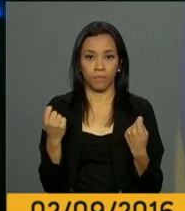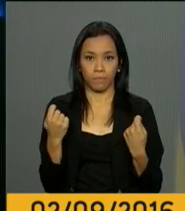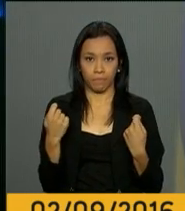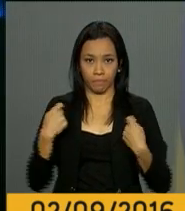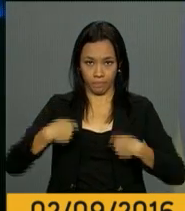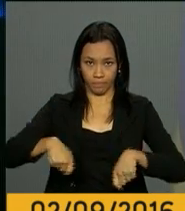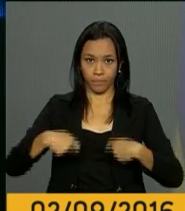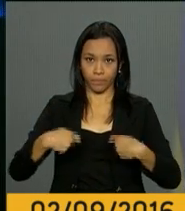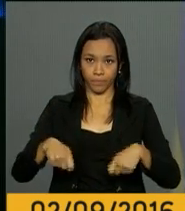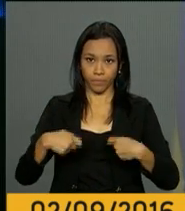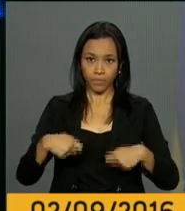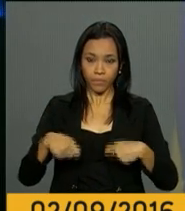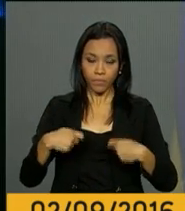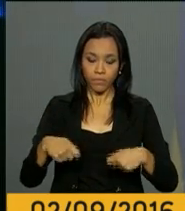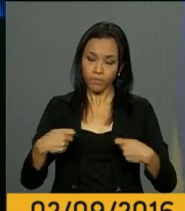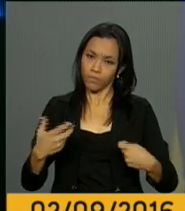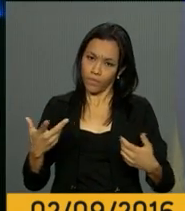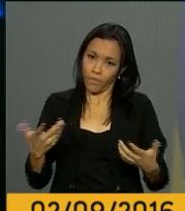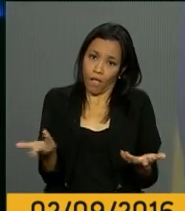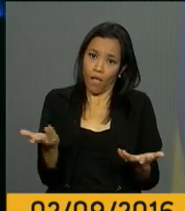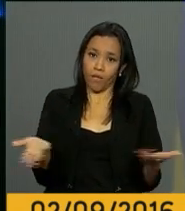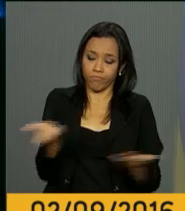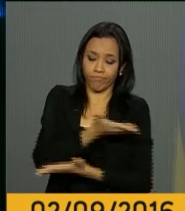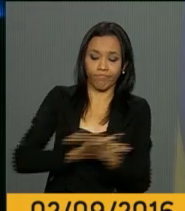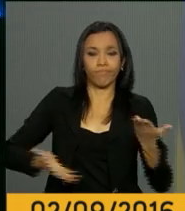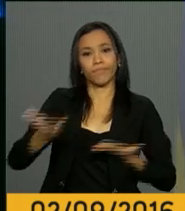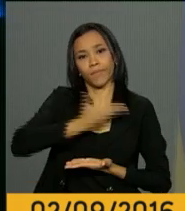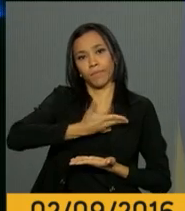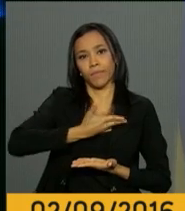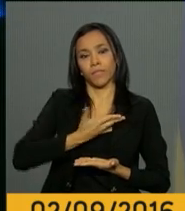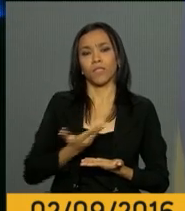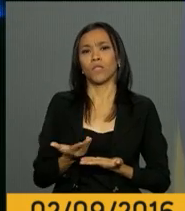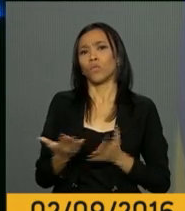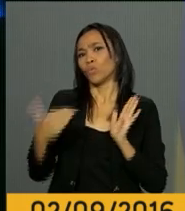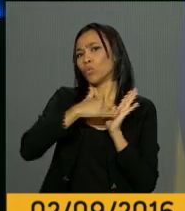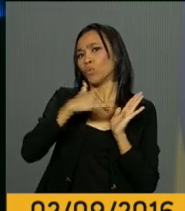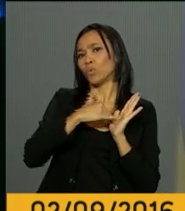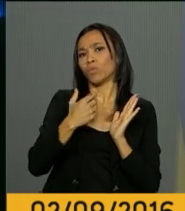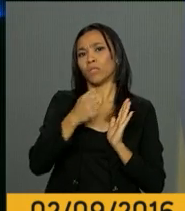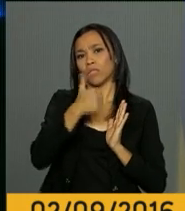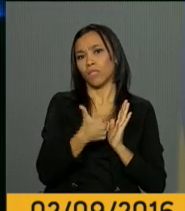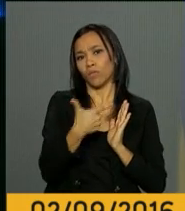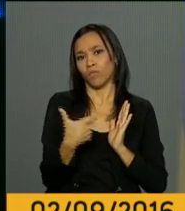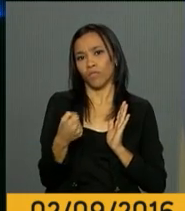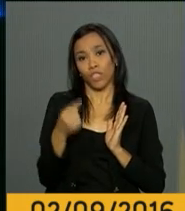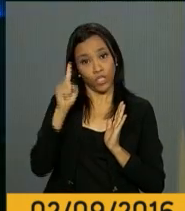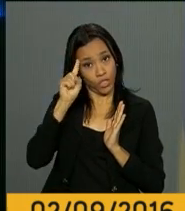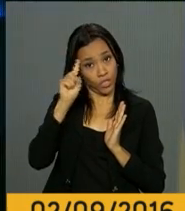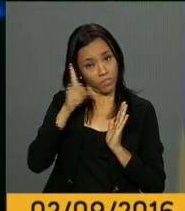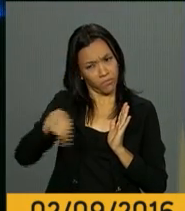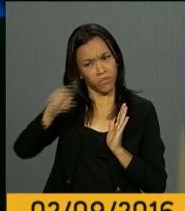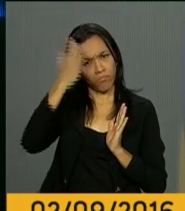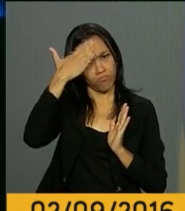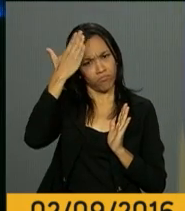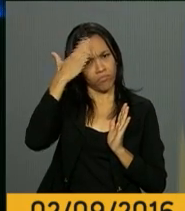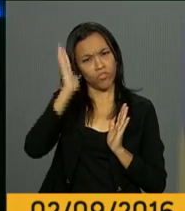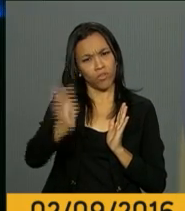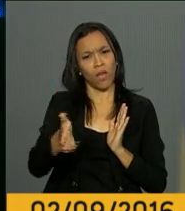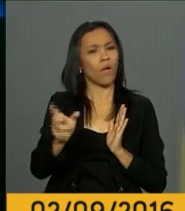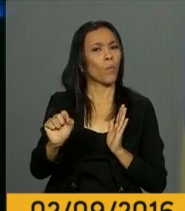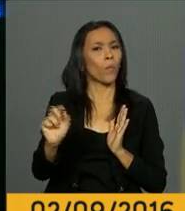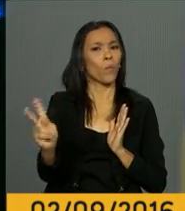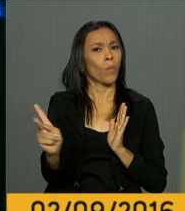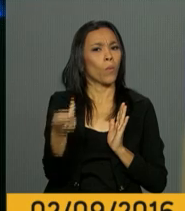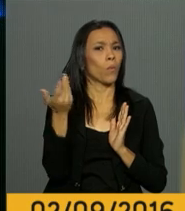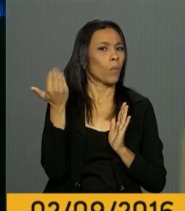precisamente entre amigos. Os últimos 120 dias, sabem todos,